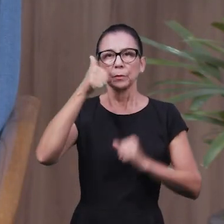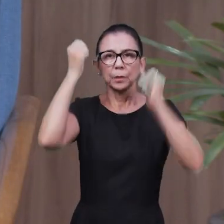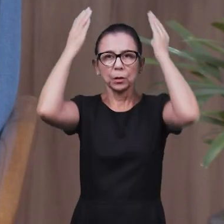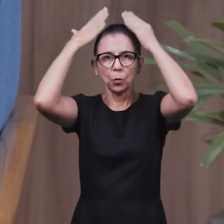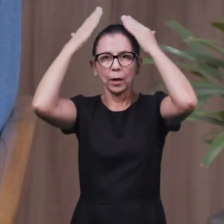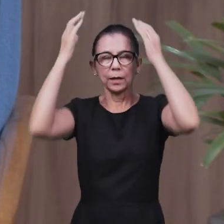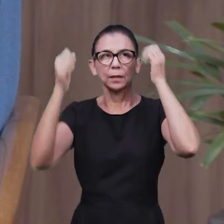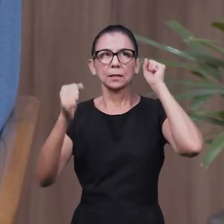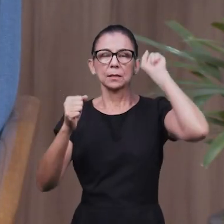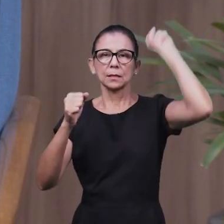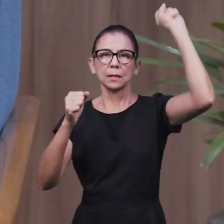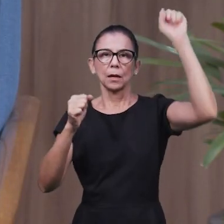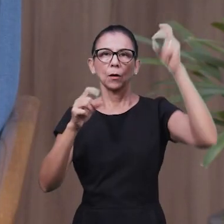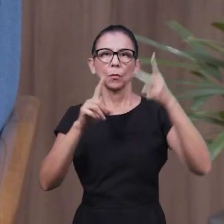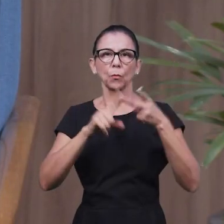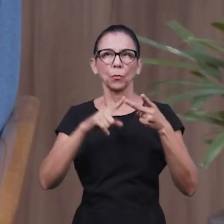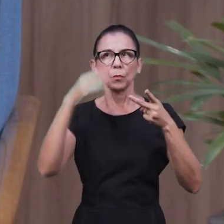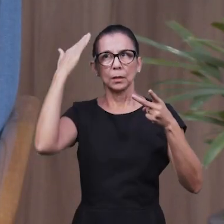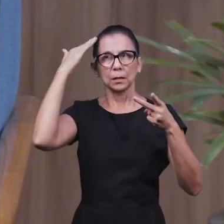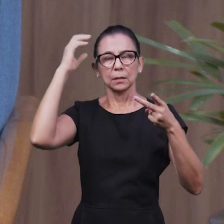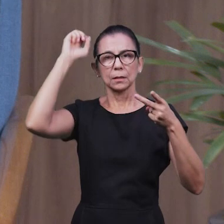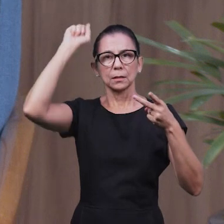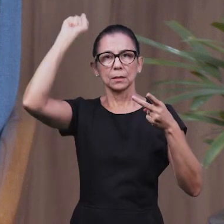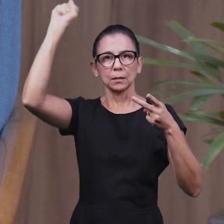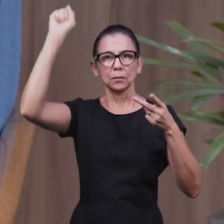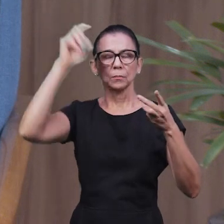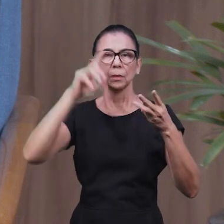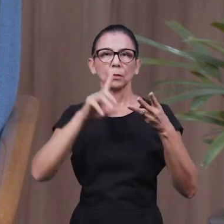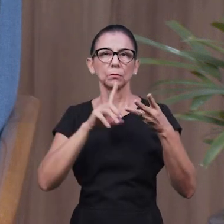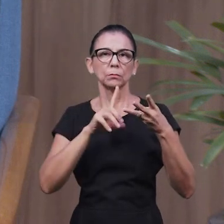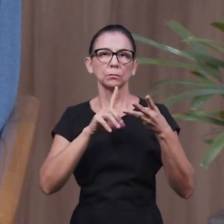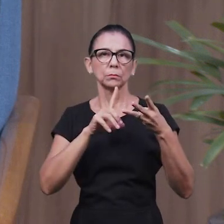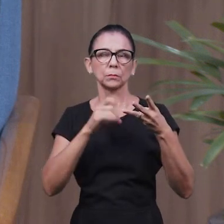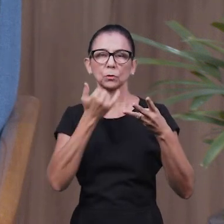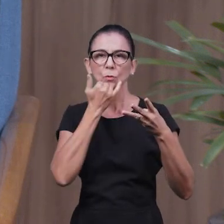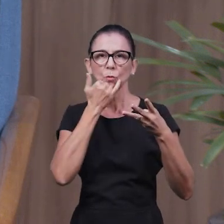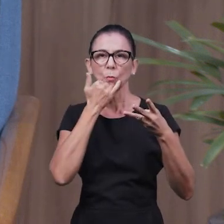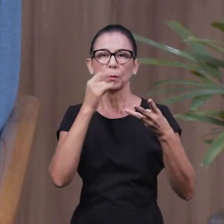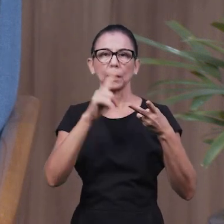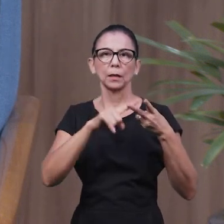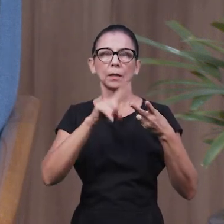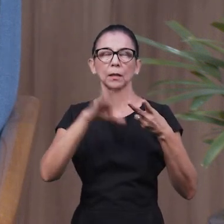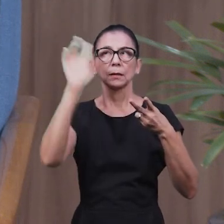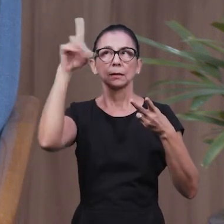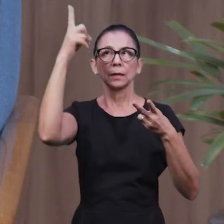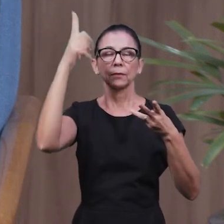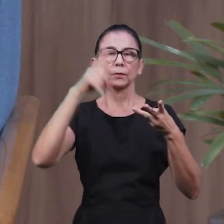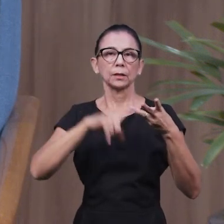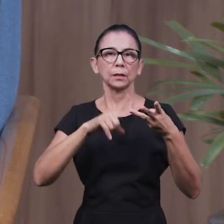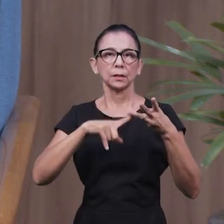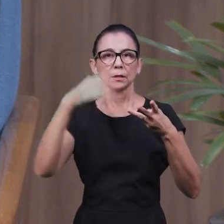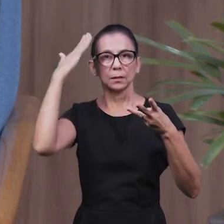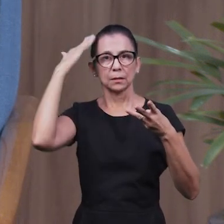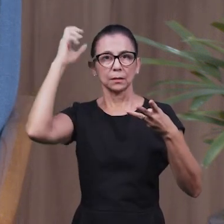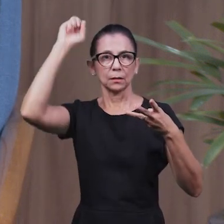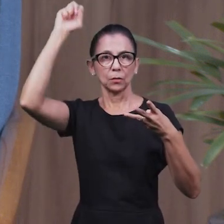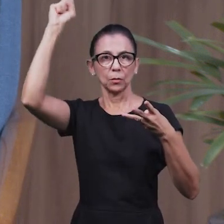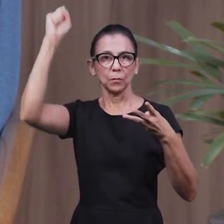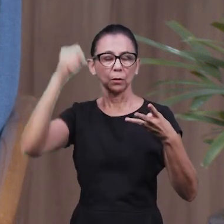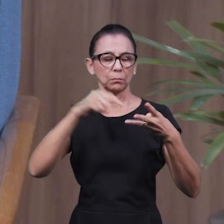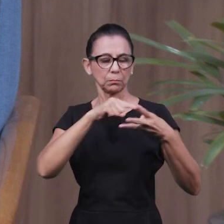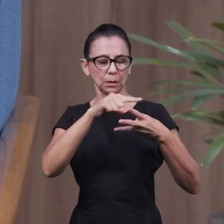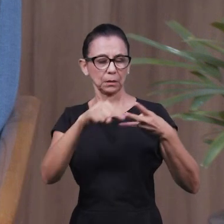na sequência Davi, o terceiro rei, o rei Salomão. E nós temos vindo abordando aspectos e aplicações